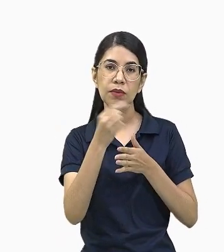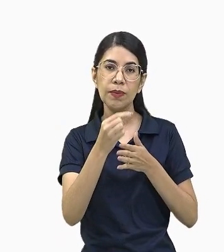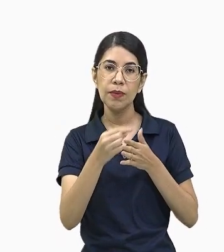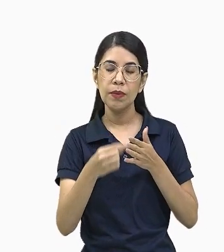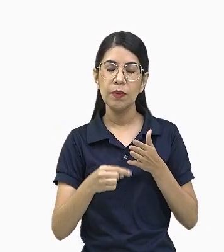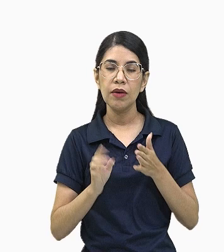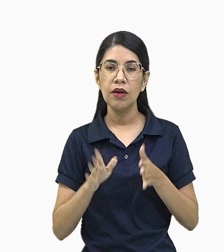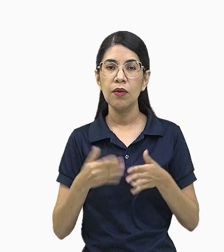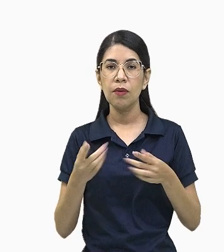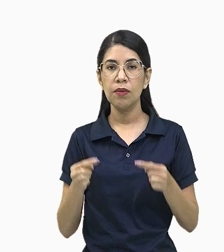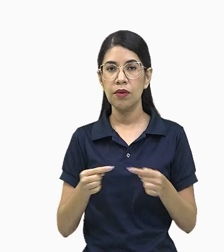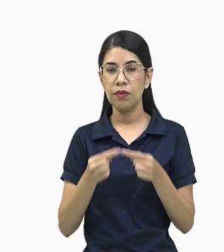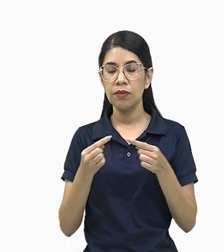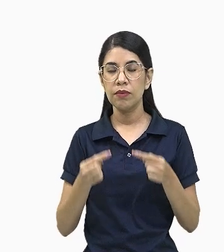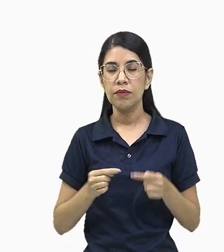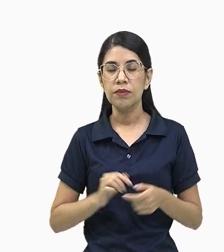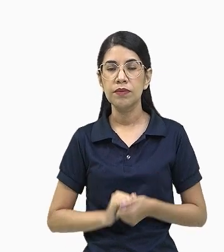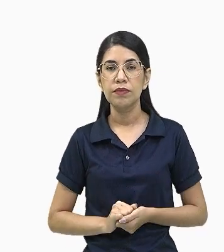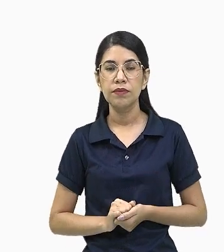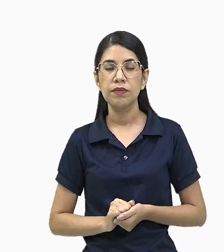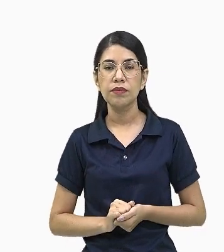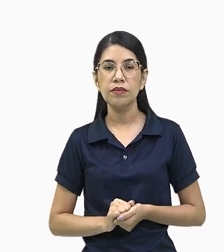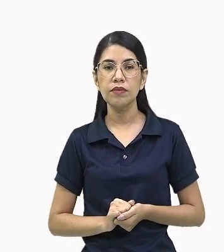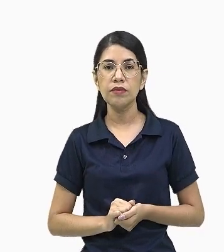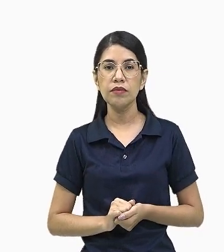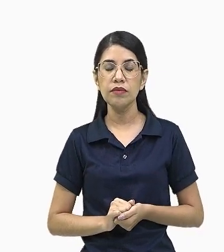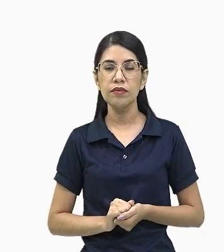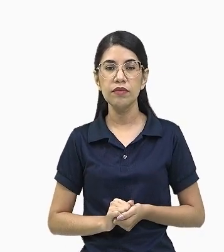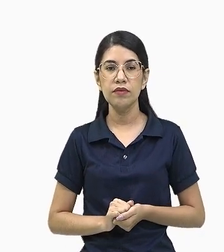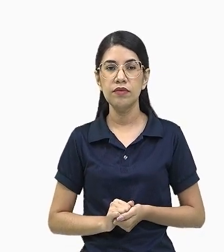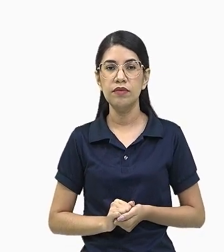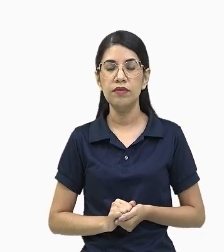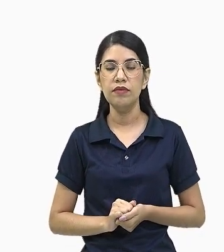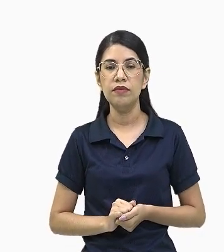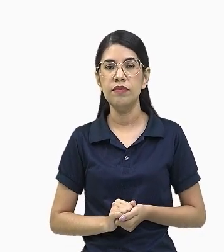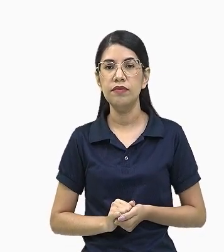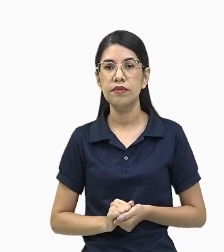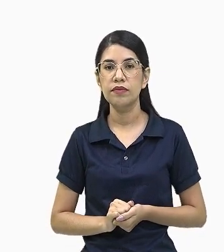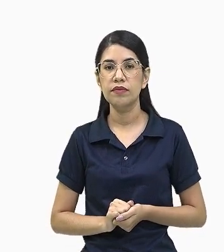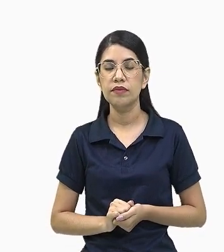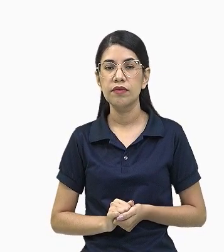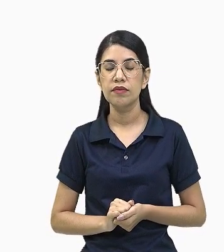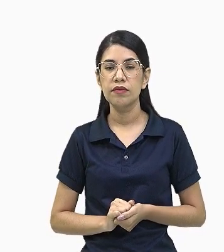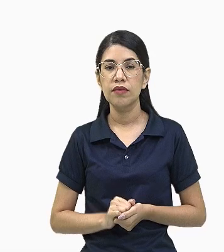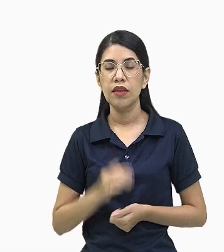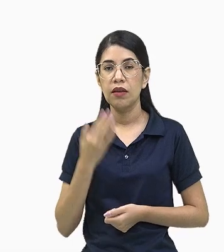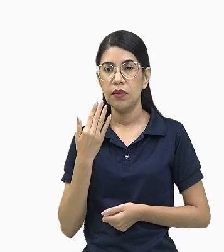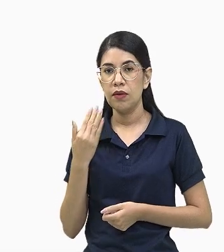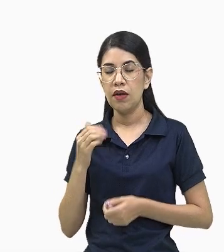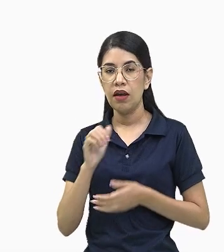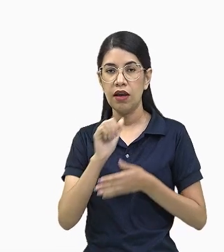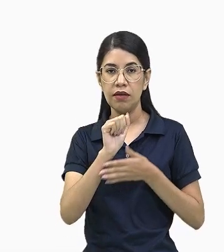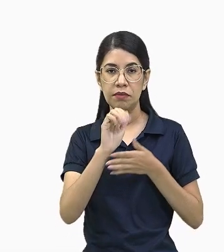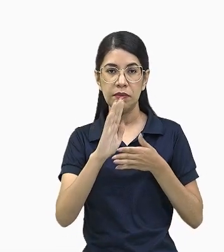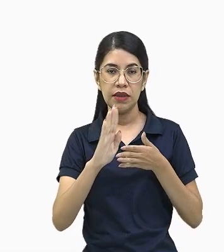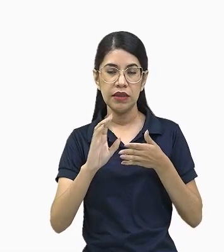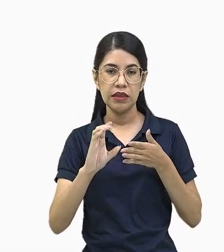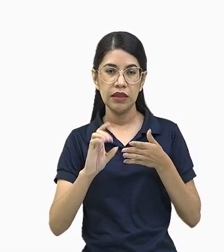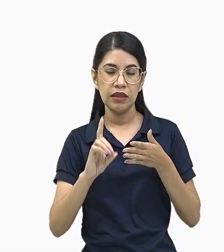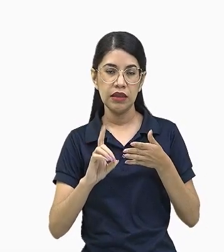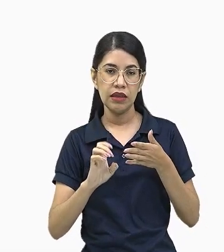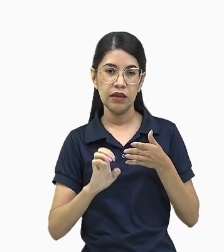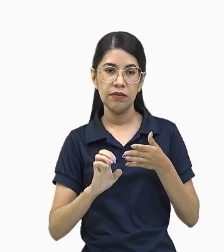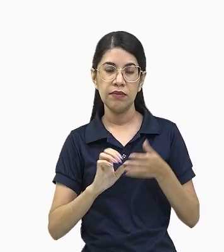contínuo. Você tem a primeira, they was play football. A segunda, they were playing